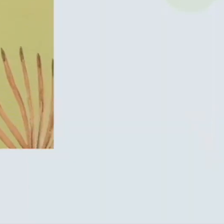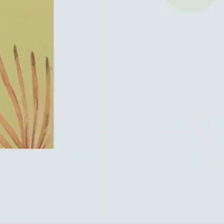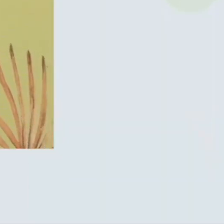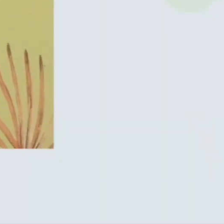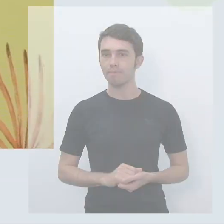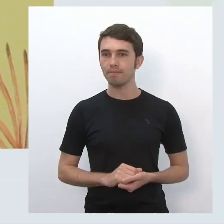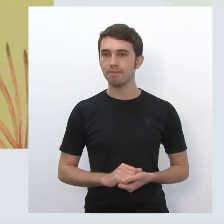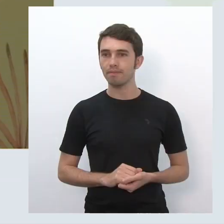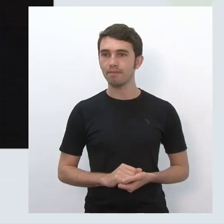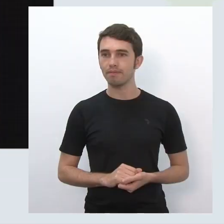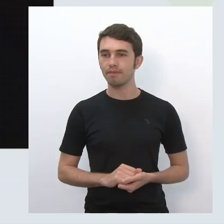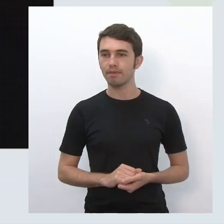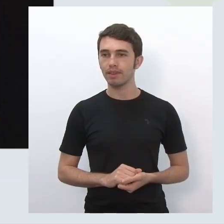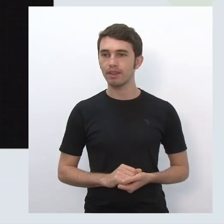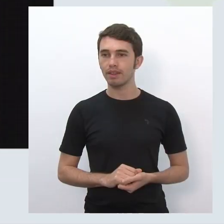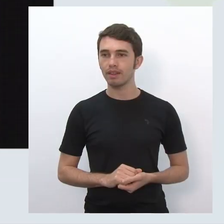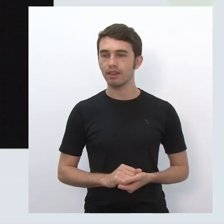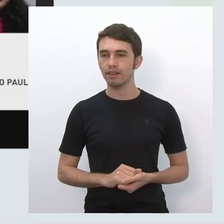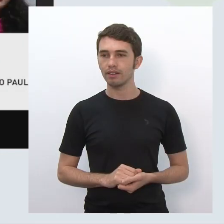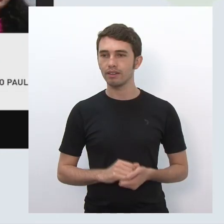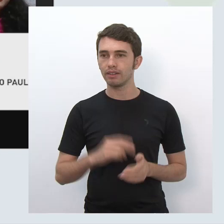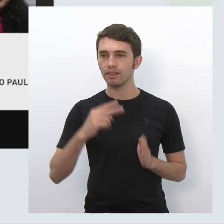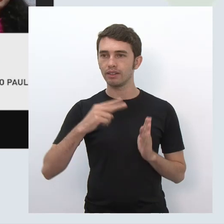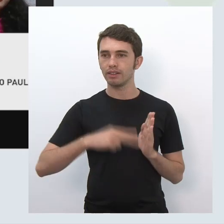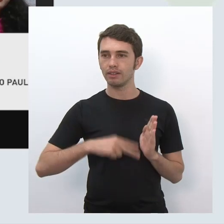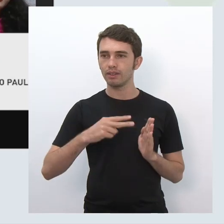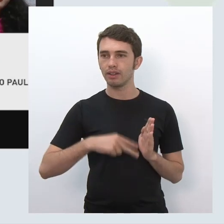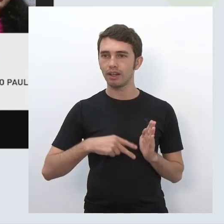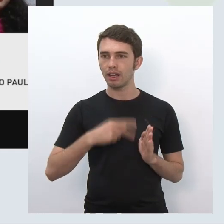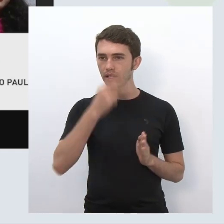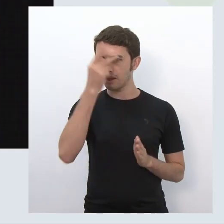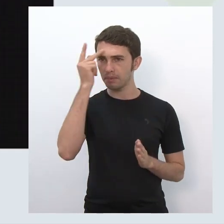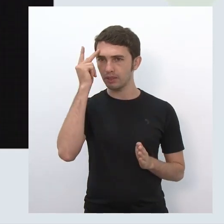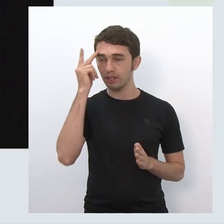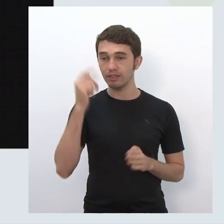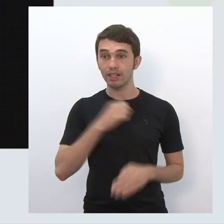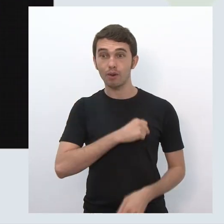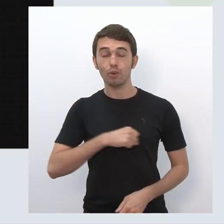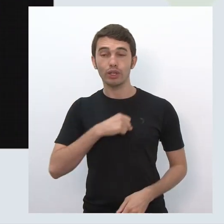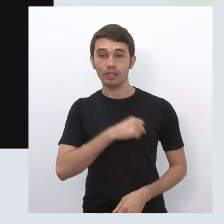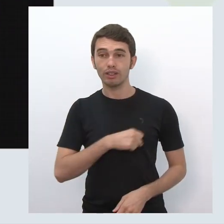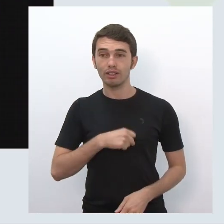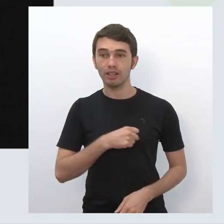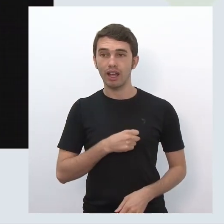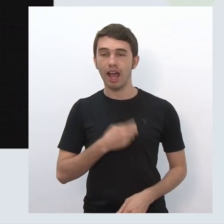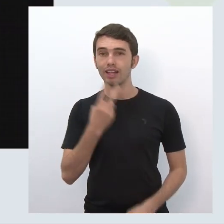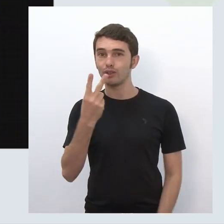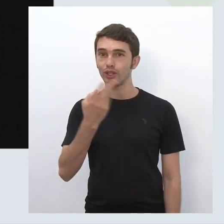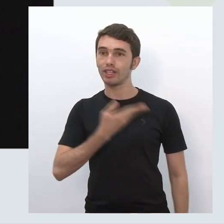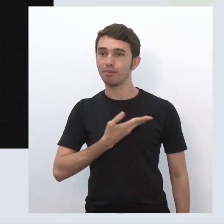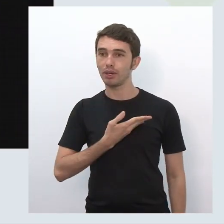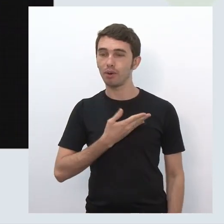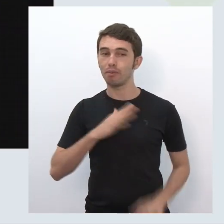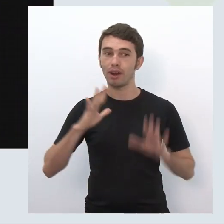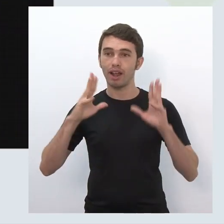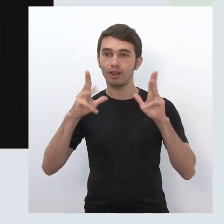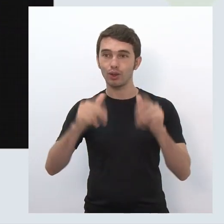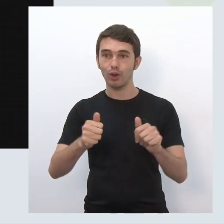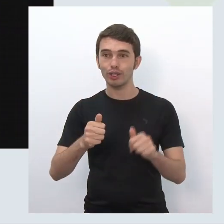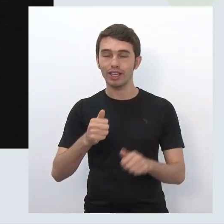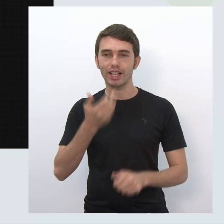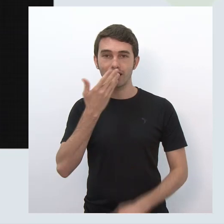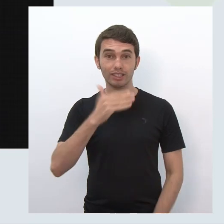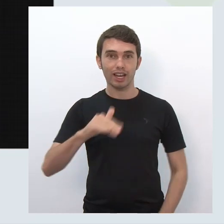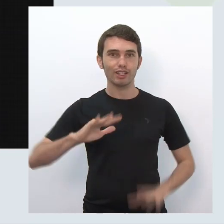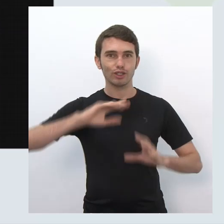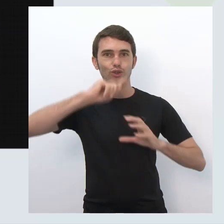Vamos dedicar esse livro, essa leitura, a uma pessoa que você tá com muitas saudades? A 2 amigos, para todas as crianças